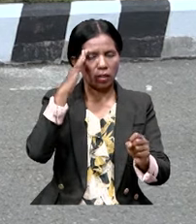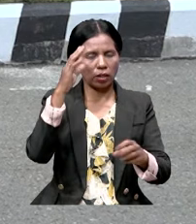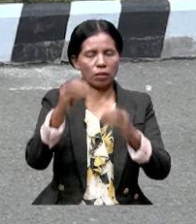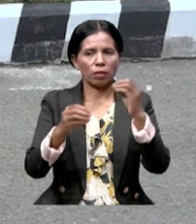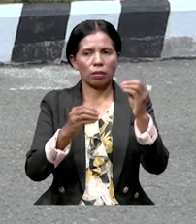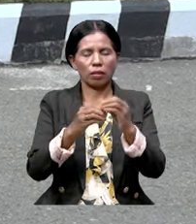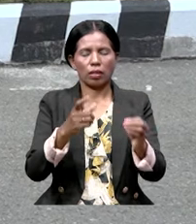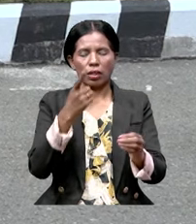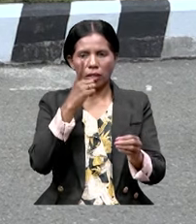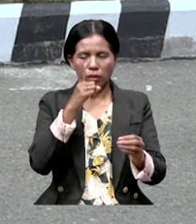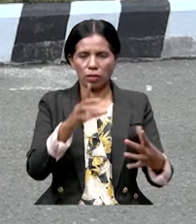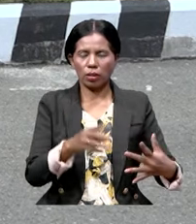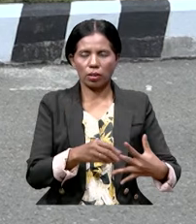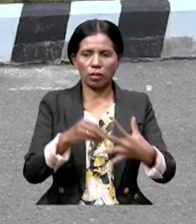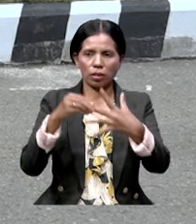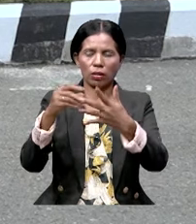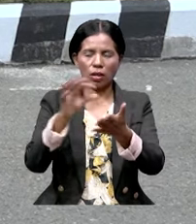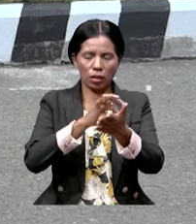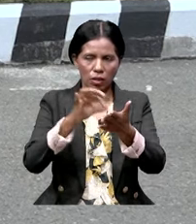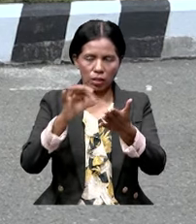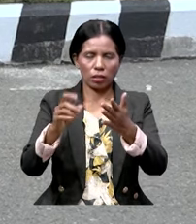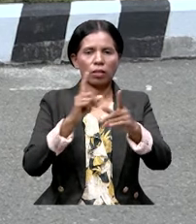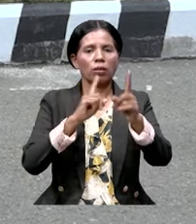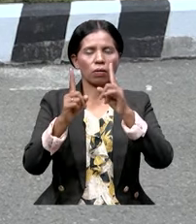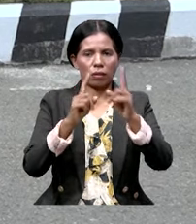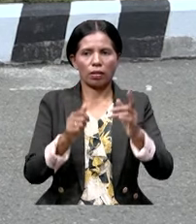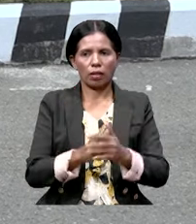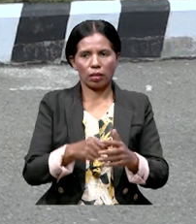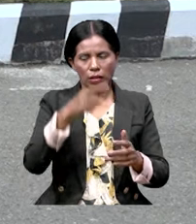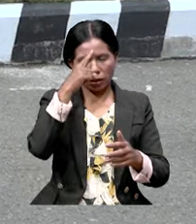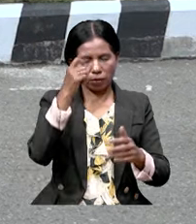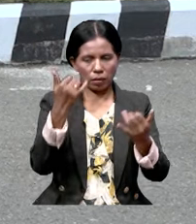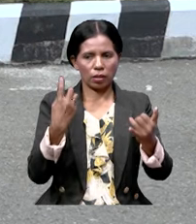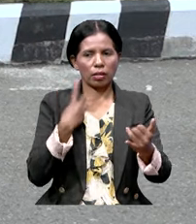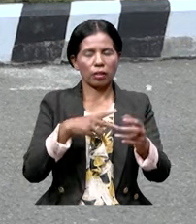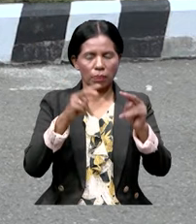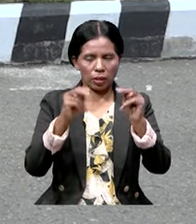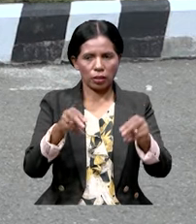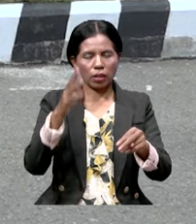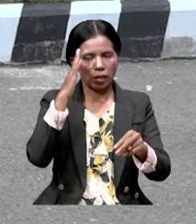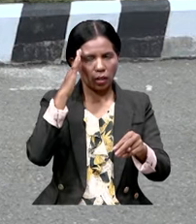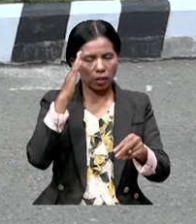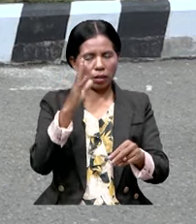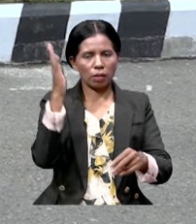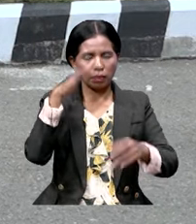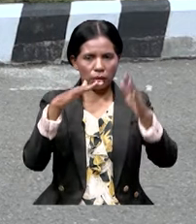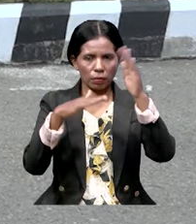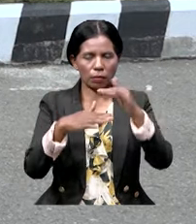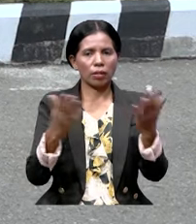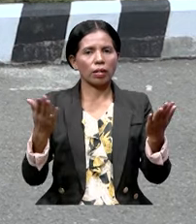dia kliang oficial, ia hakerek no kolia. Tambane, ita persisa hatene, problema iha